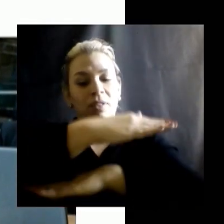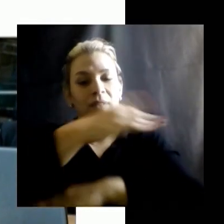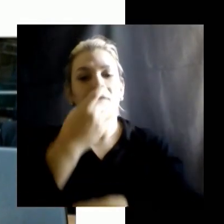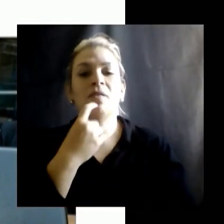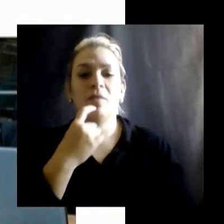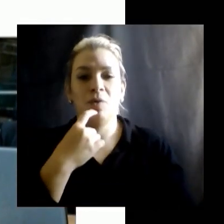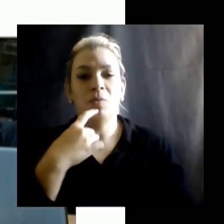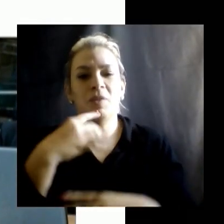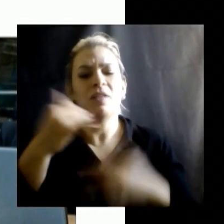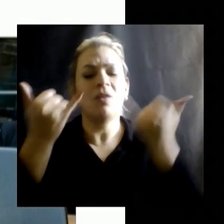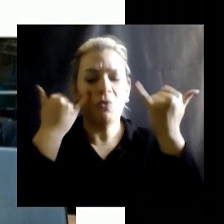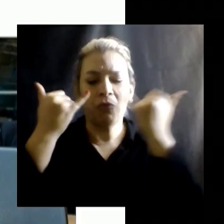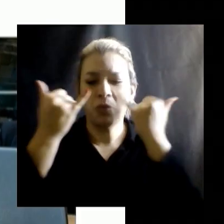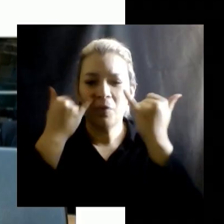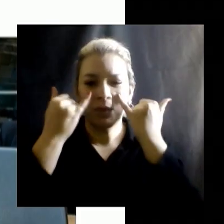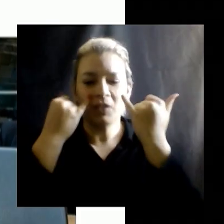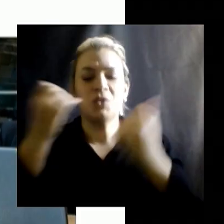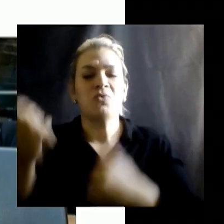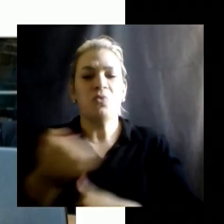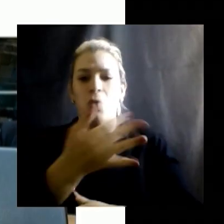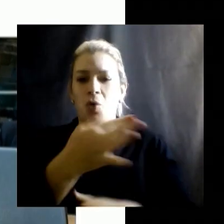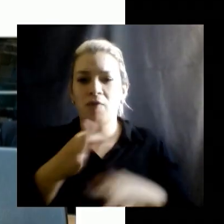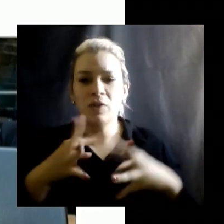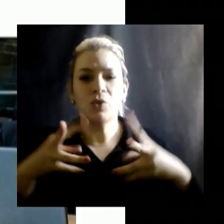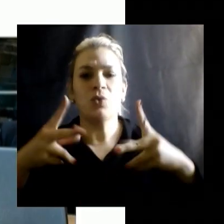as notícias no